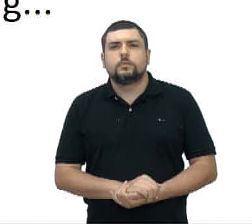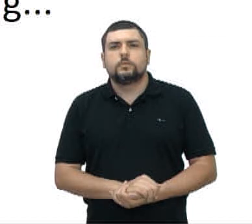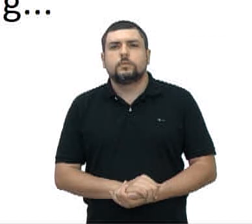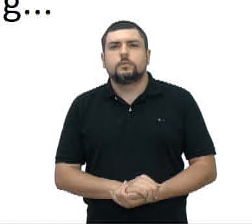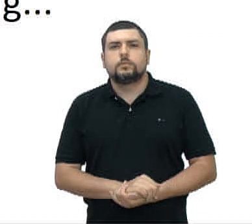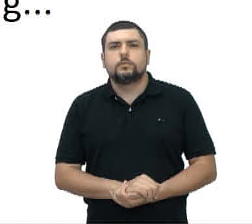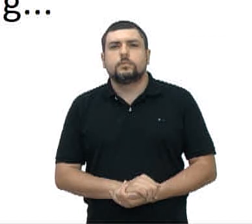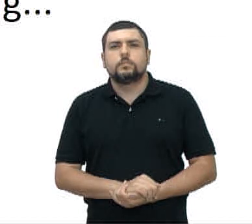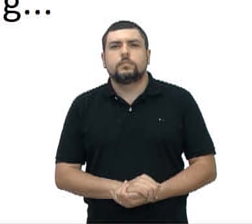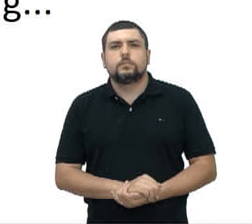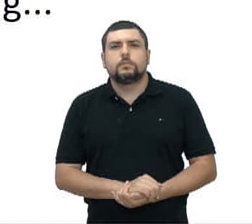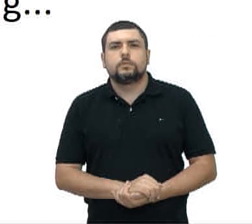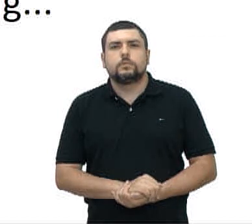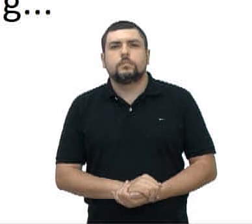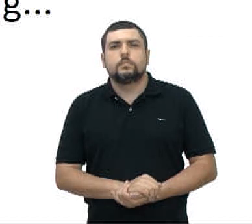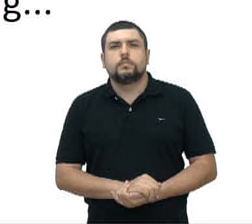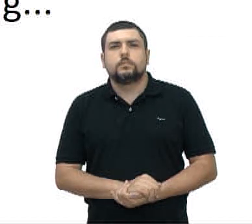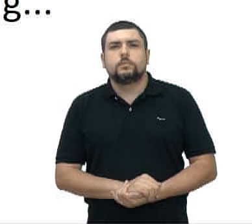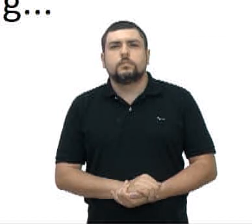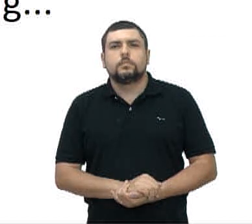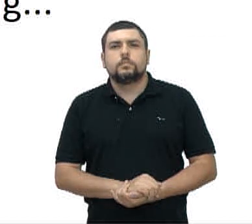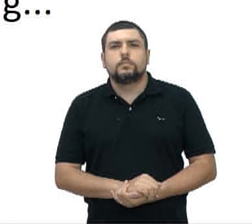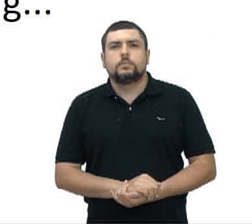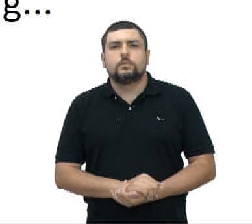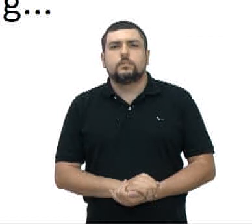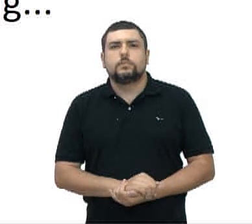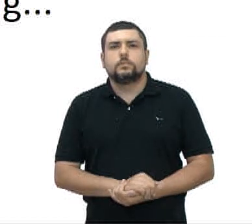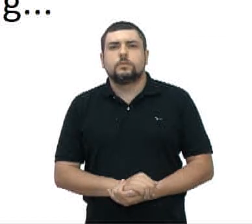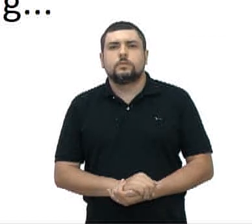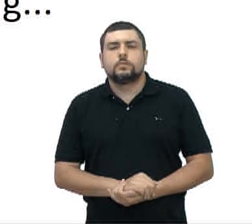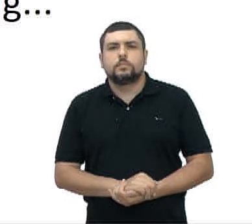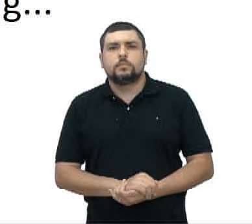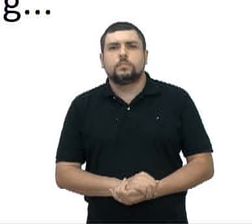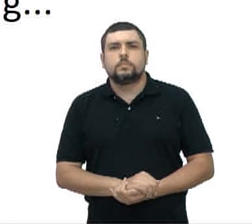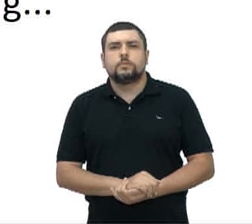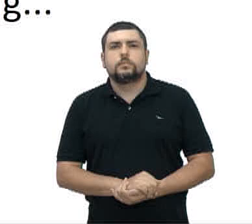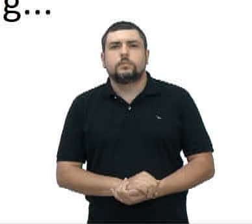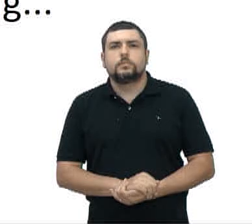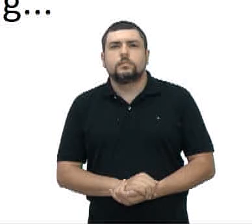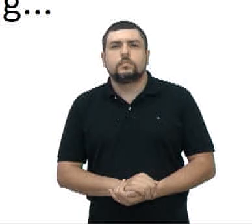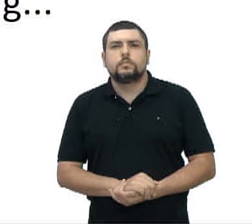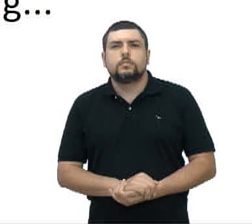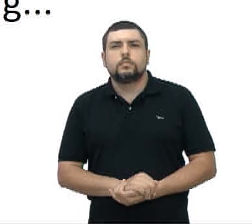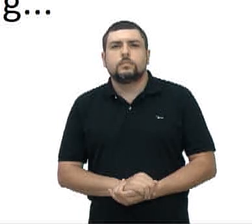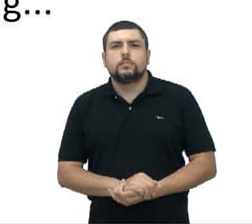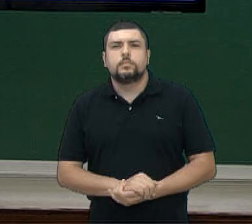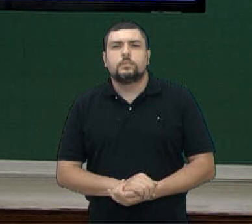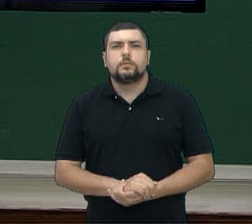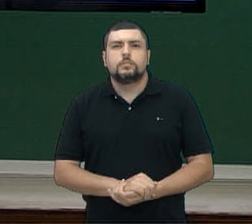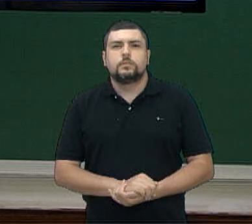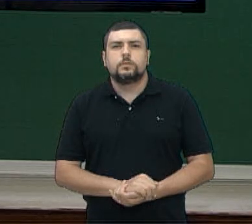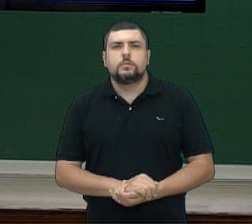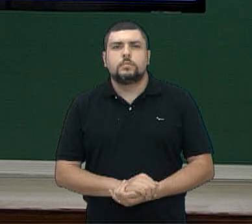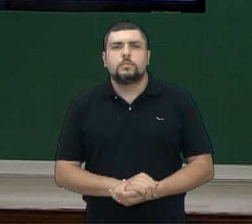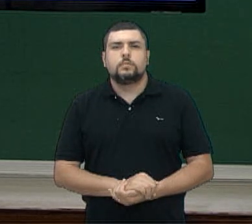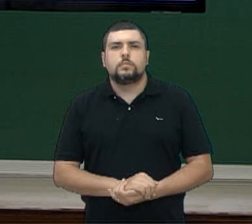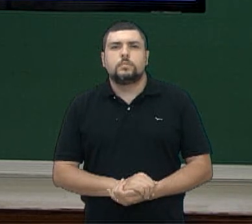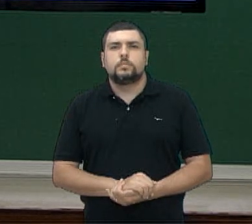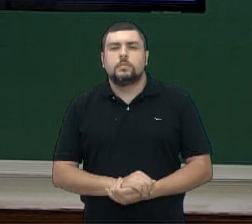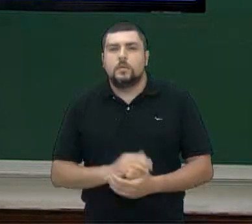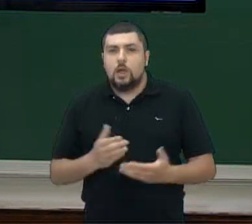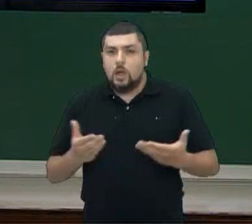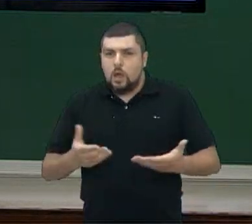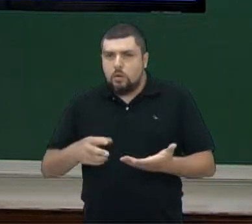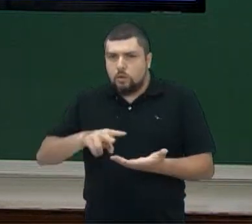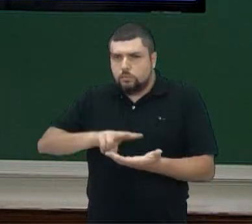sorry. C, I was just wondering. And D, sure. Vou evitar a tradução nesse